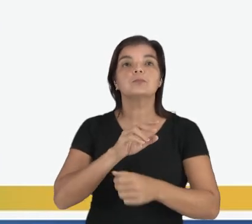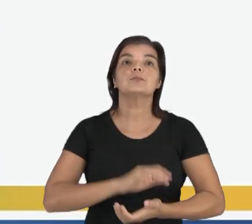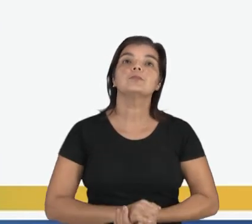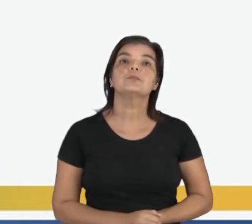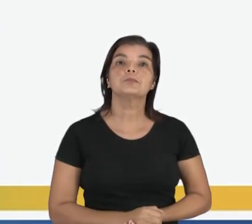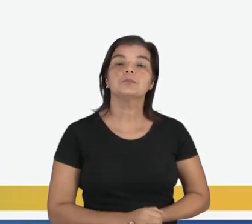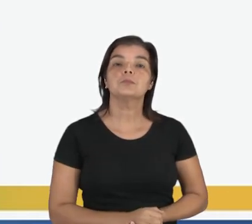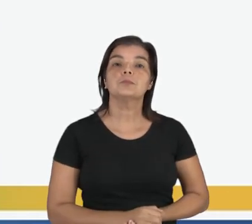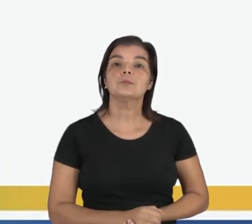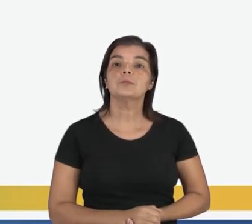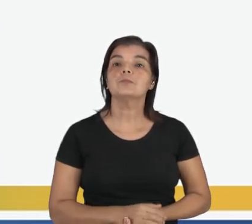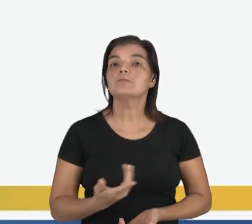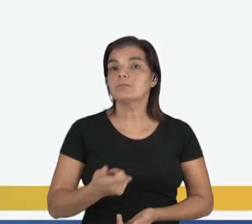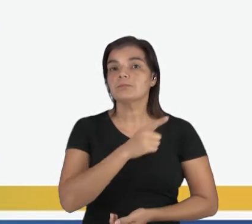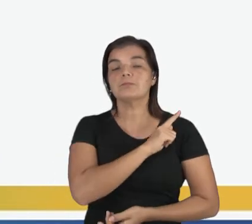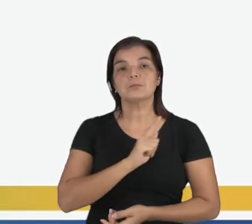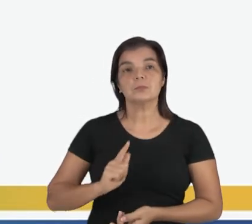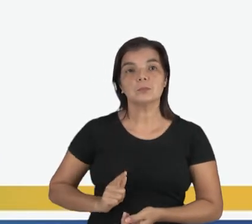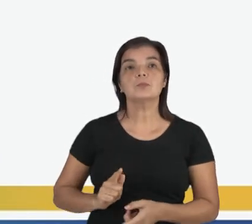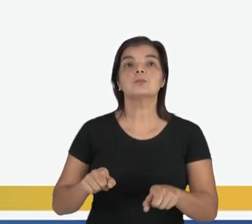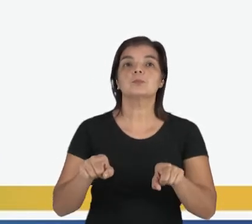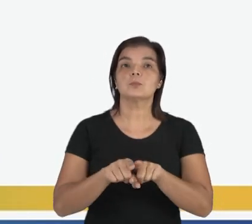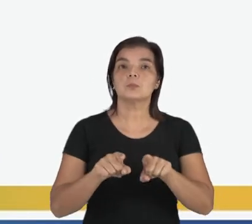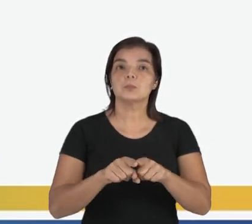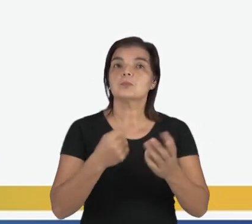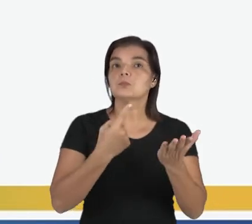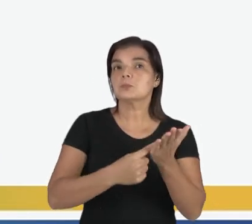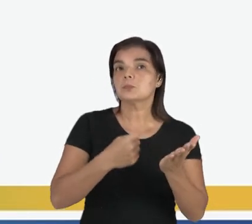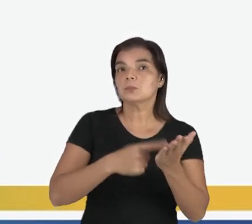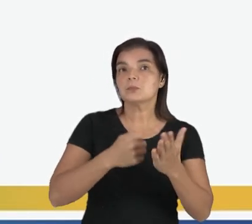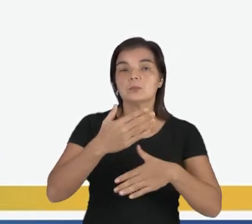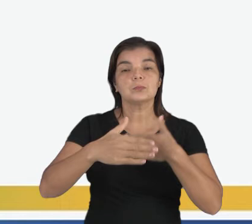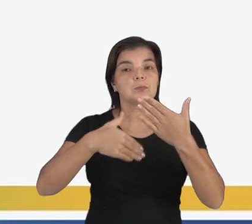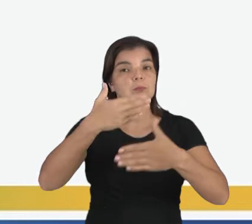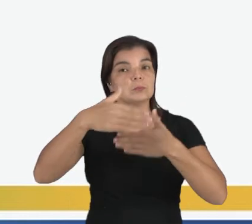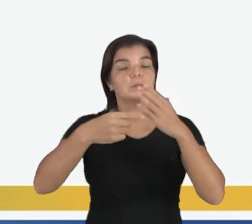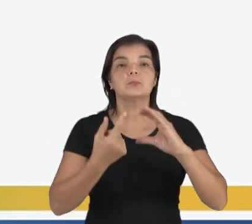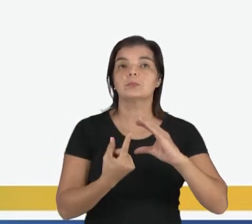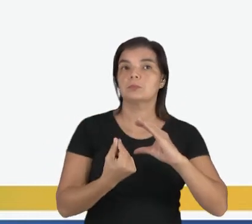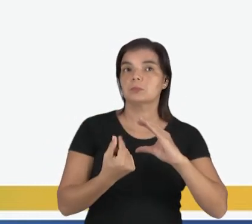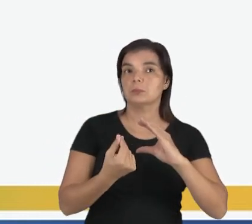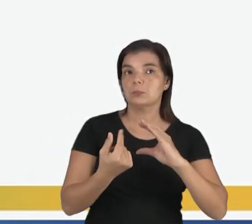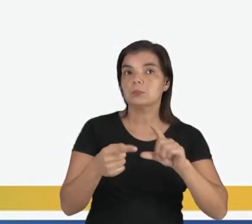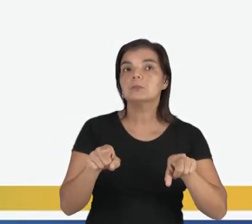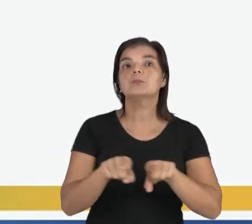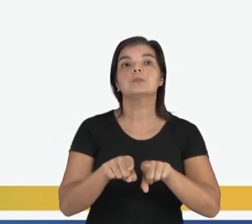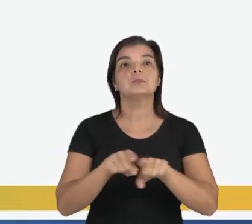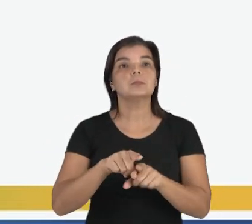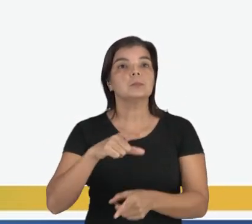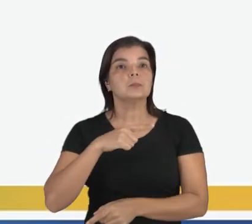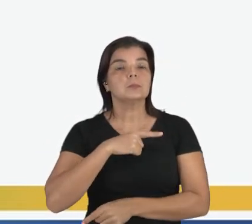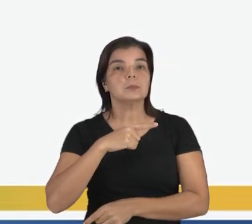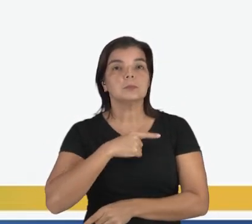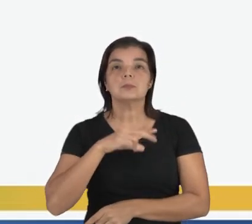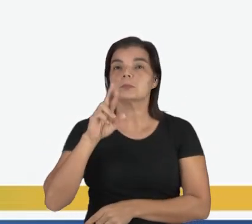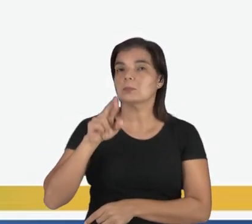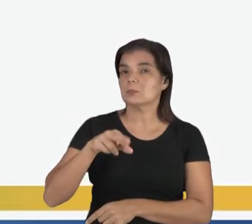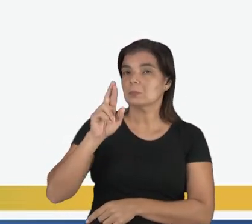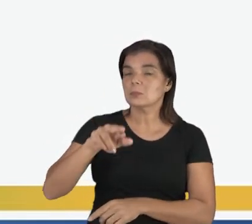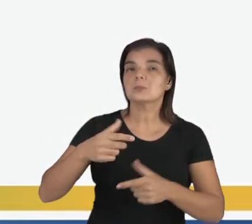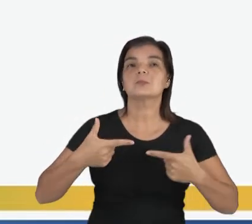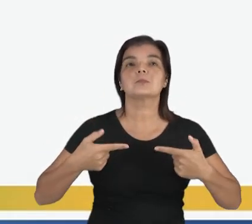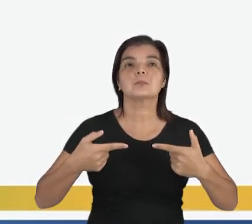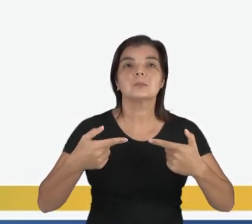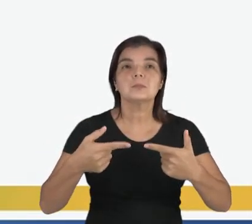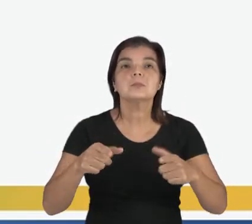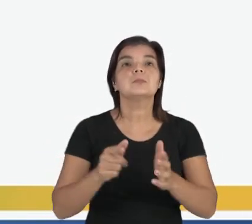Revolução, tá, pessoal? E aí eles vão, né, se comprometer aí, como diziam, com o desenvolvimento do capitalismo. A Rússia